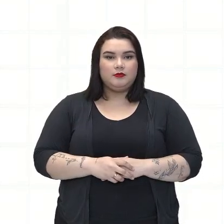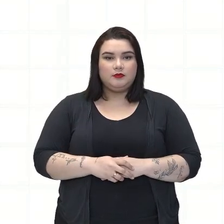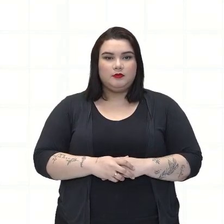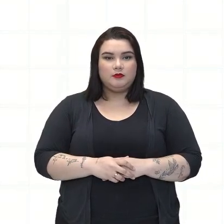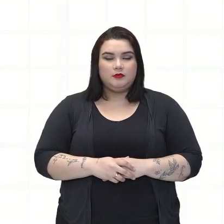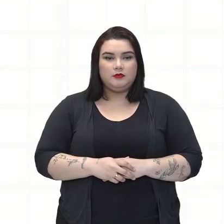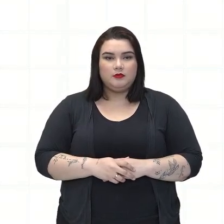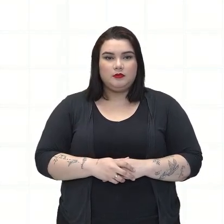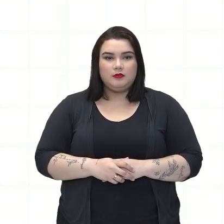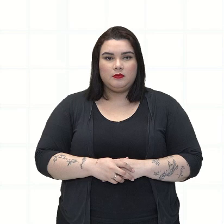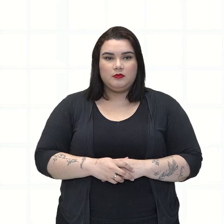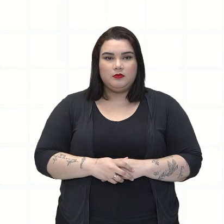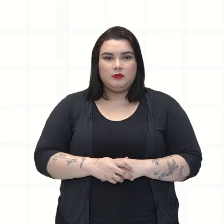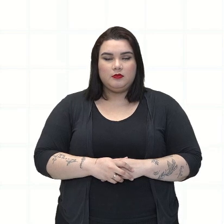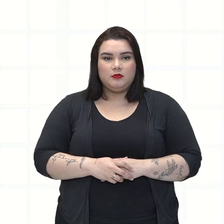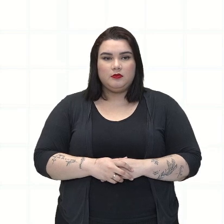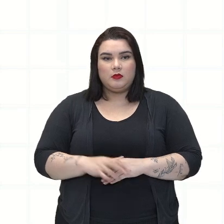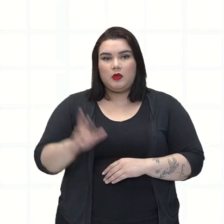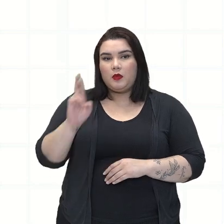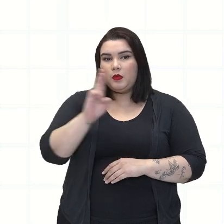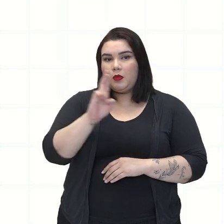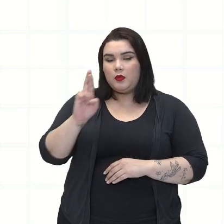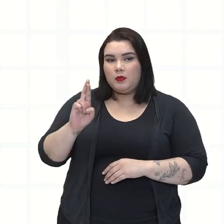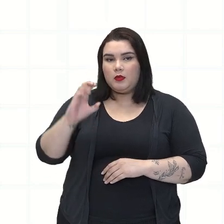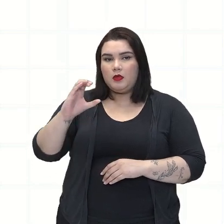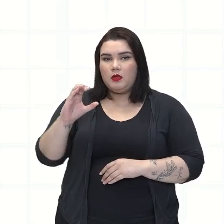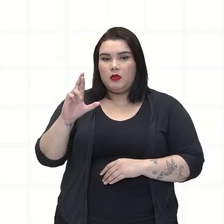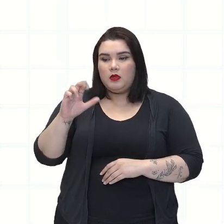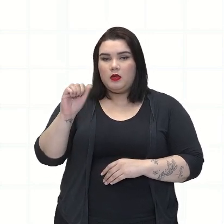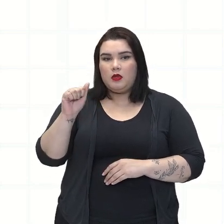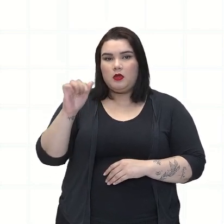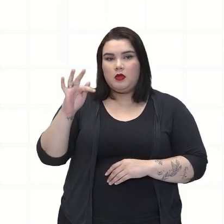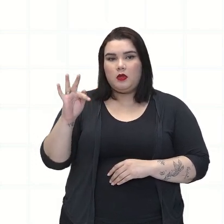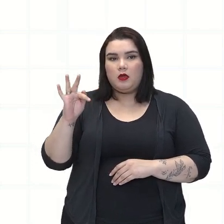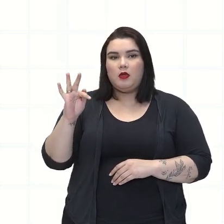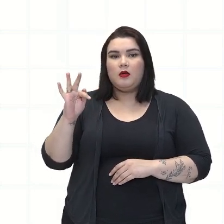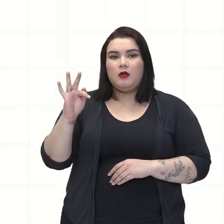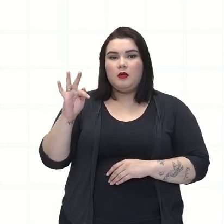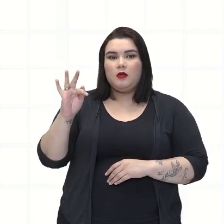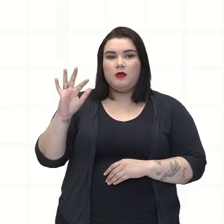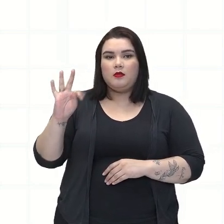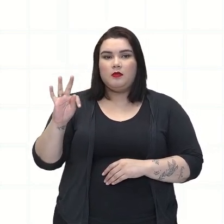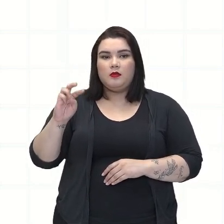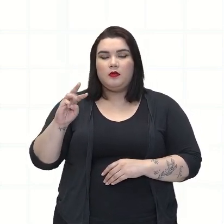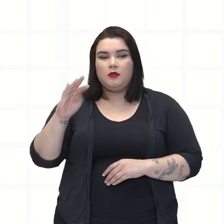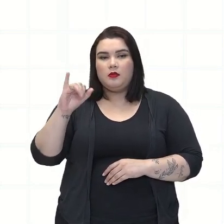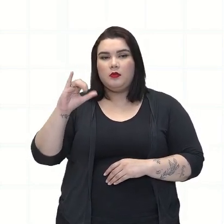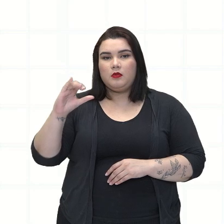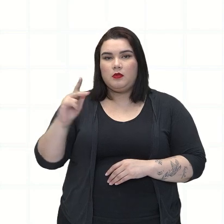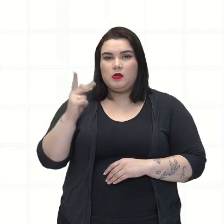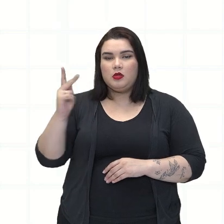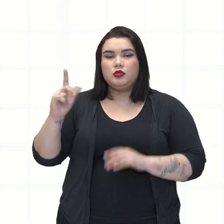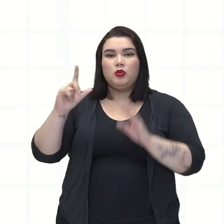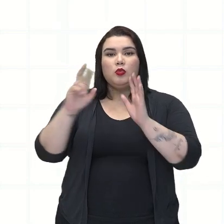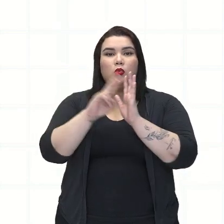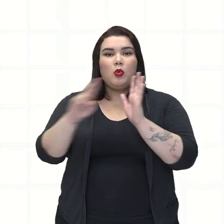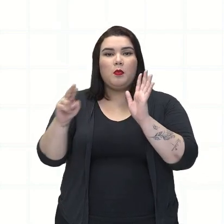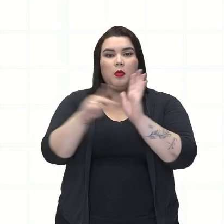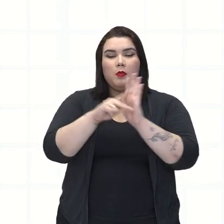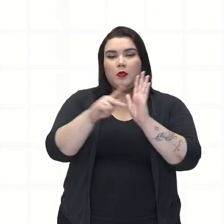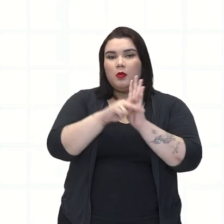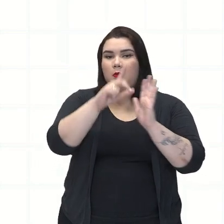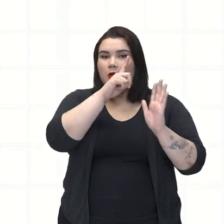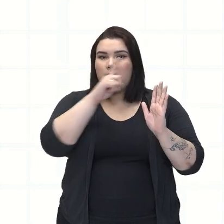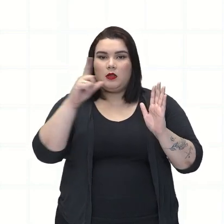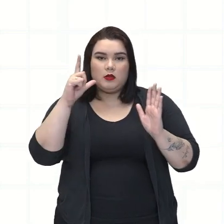Craftwich é o nome da lanchonete, né? E aí diz o seguinte, to stop serving the big